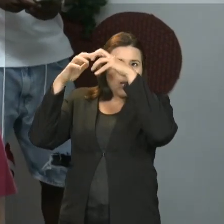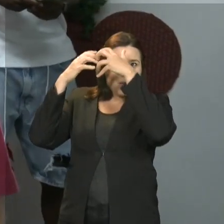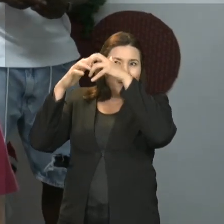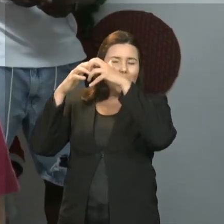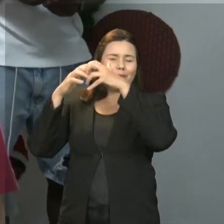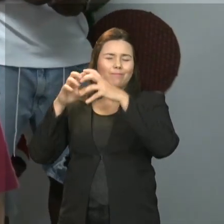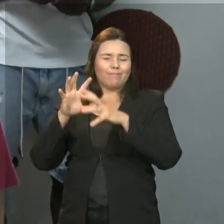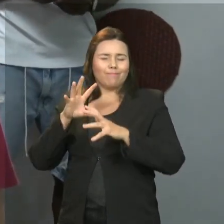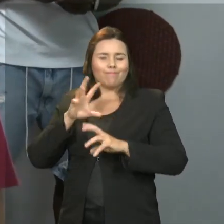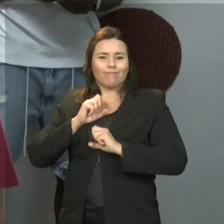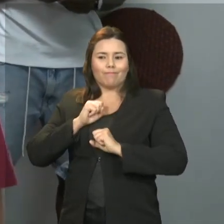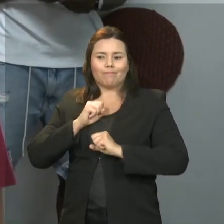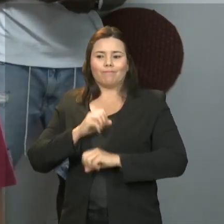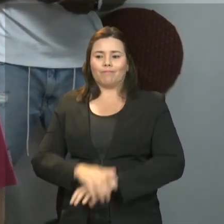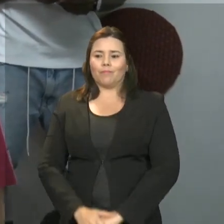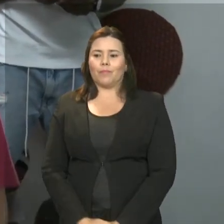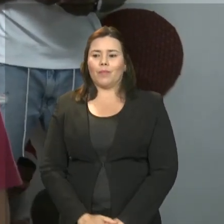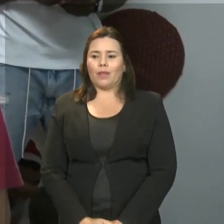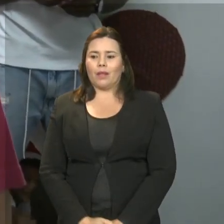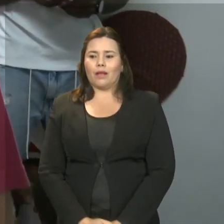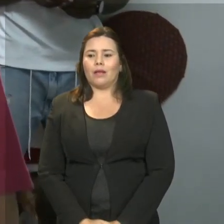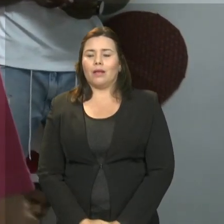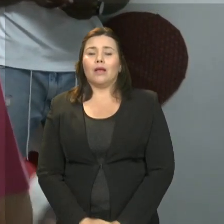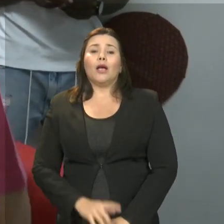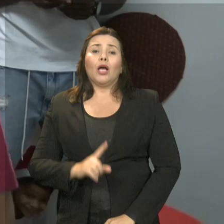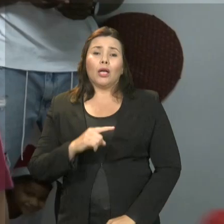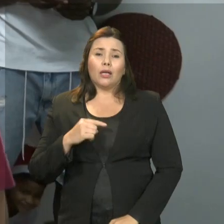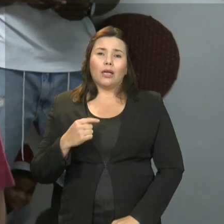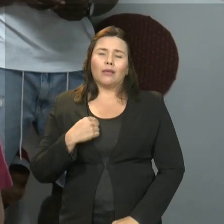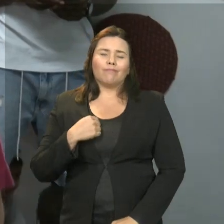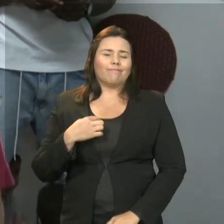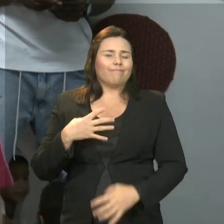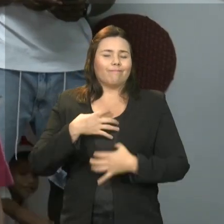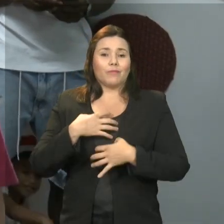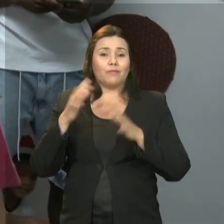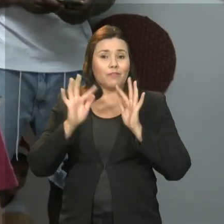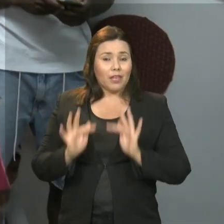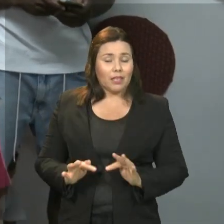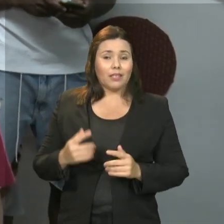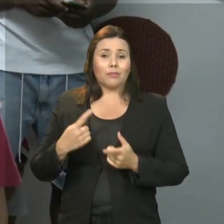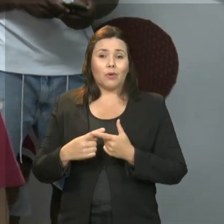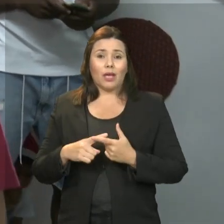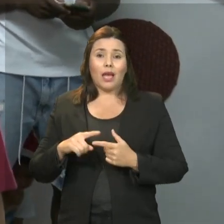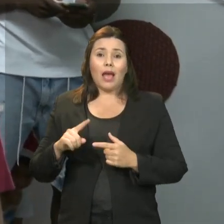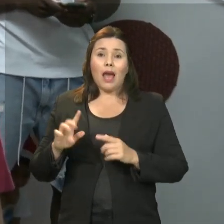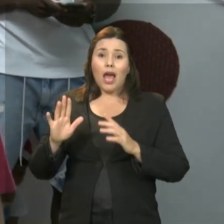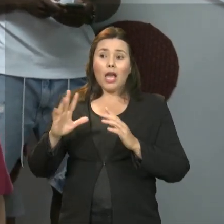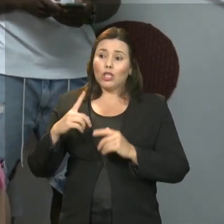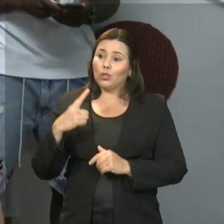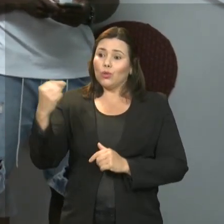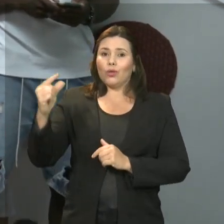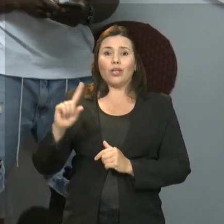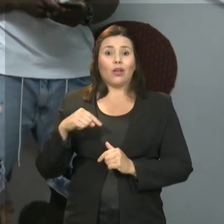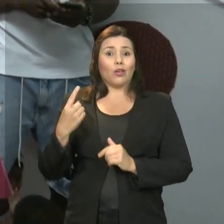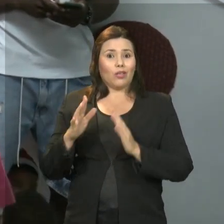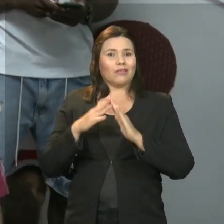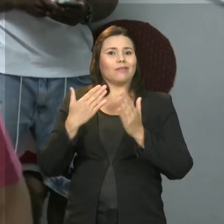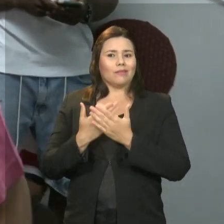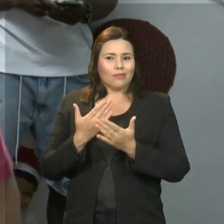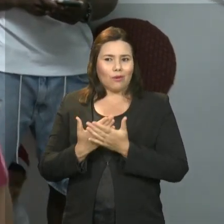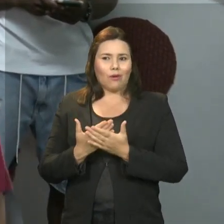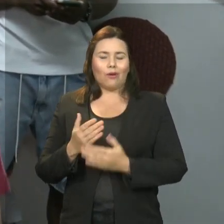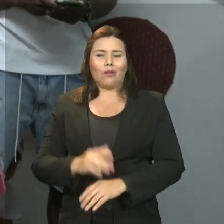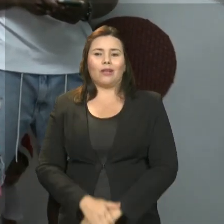alegria para a nossa escola por ser escolhida para participar desse programa, né? As crianças estão eufóricas e ansiosas até para este